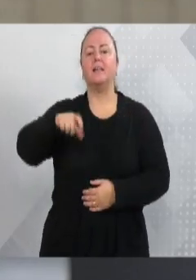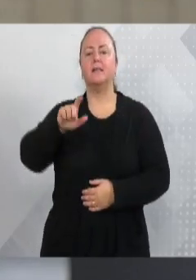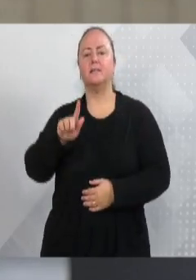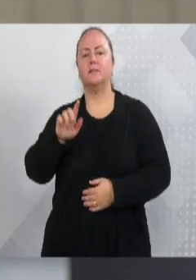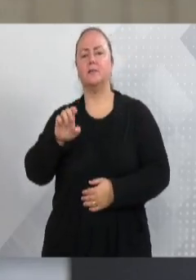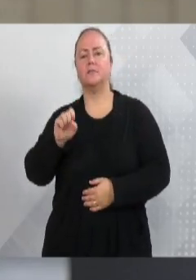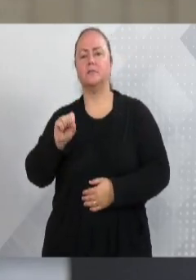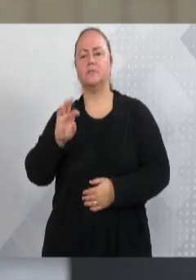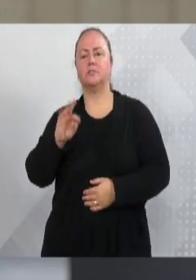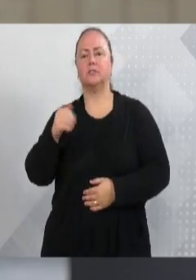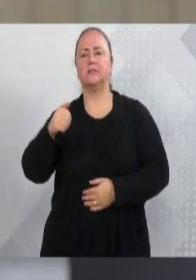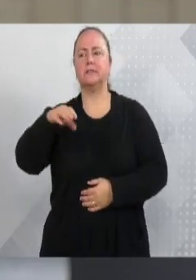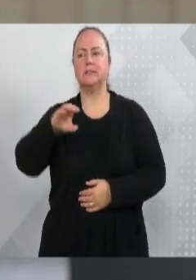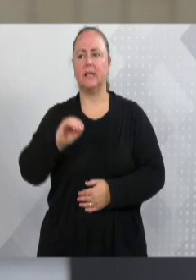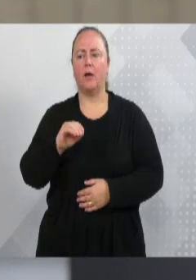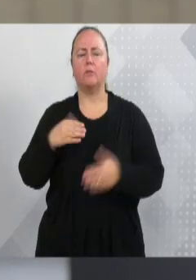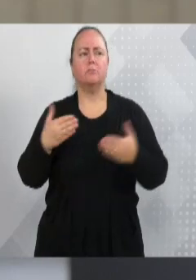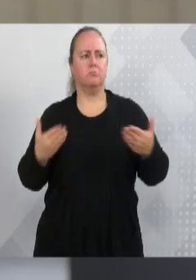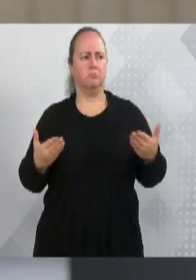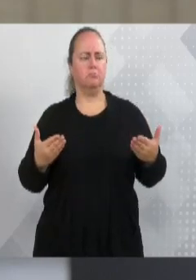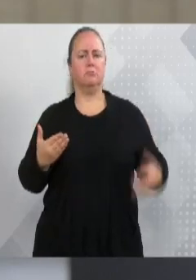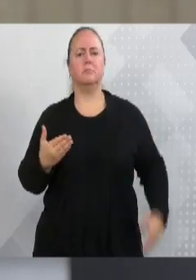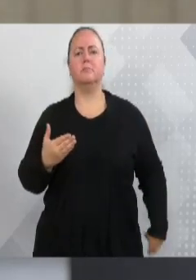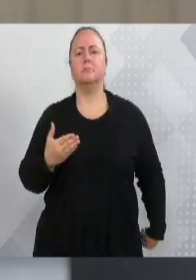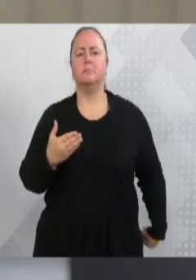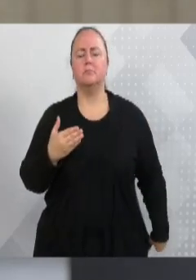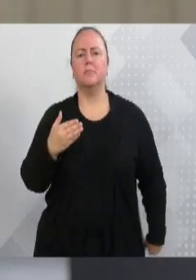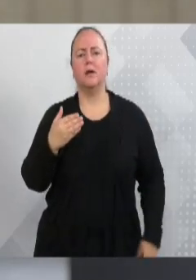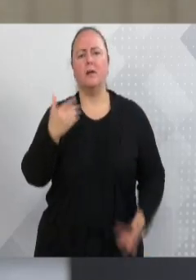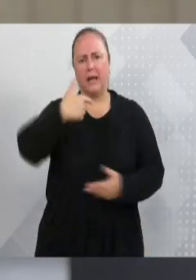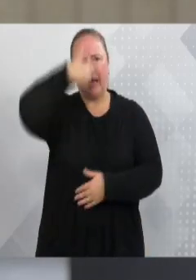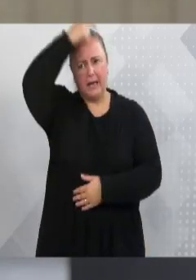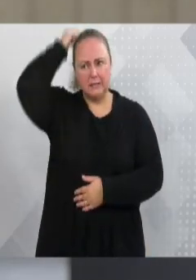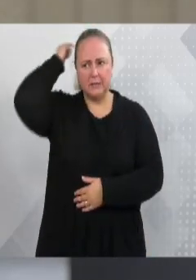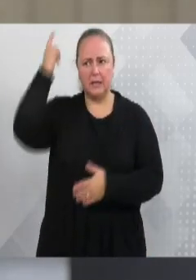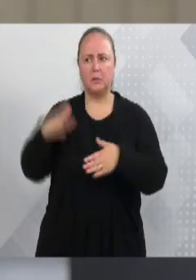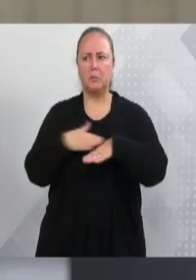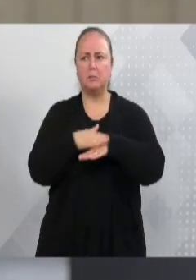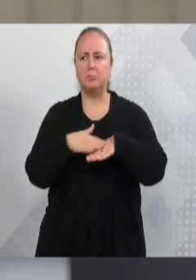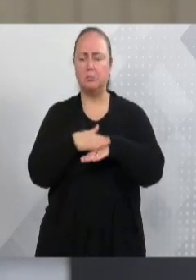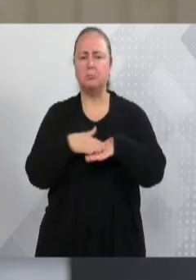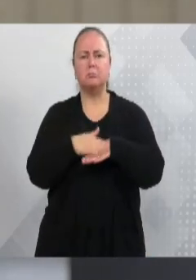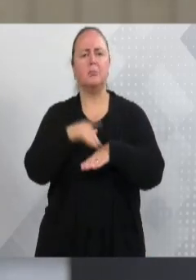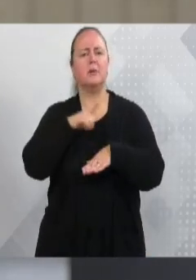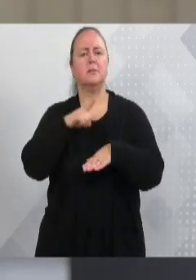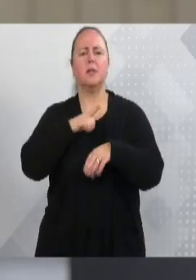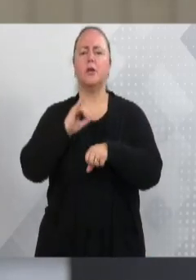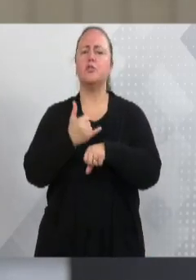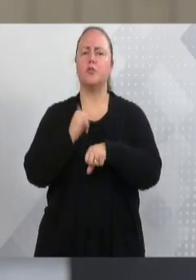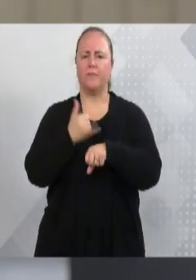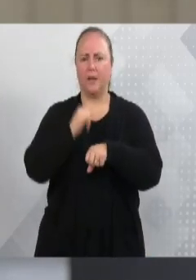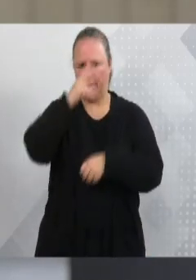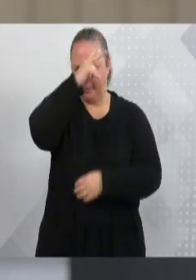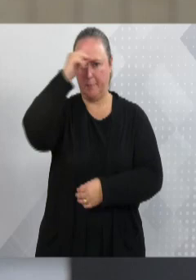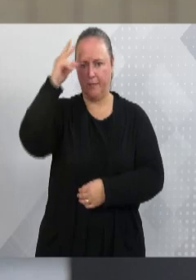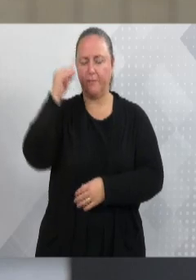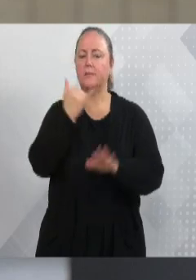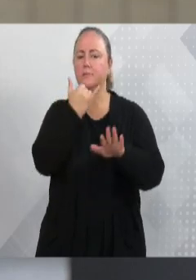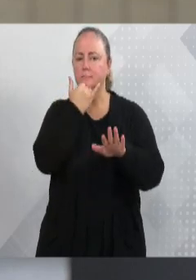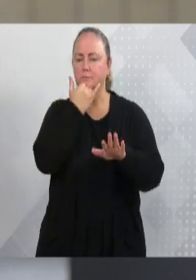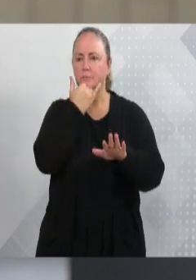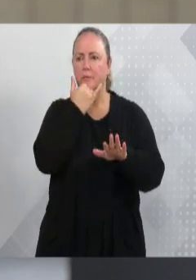das escolas operadora Adriano lá conversando com ele almoçando com ele falou que ele faz em Joinville Prefeito de Joinville do novo